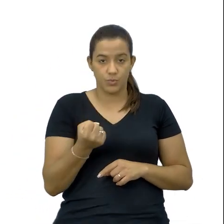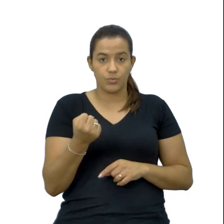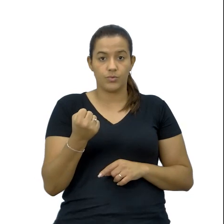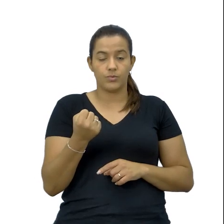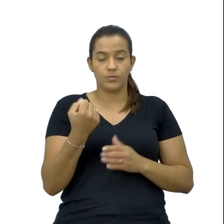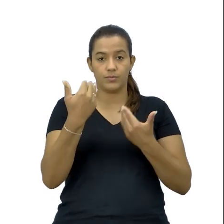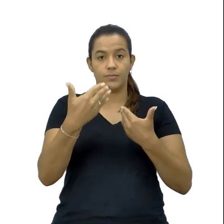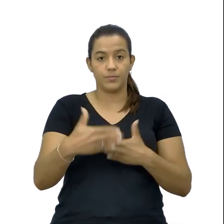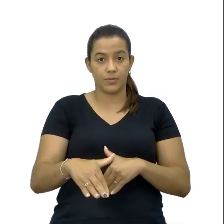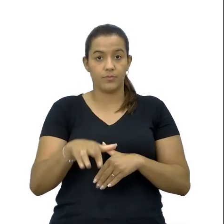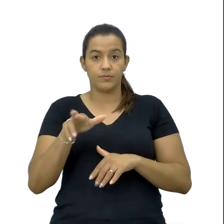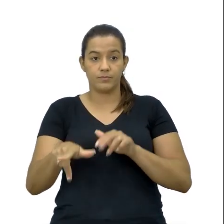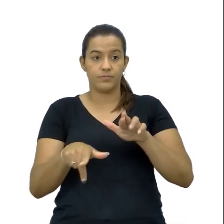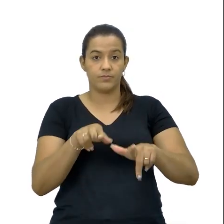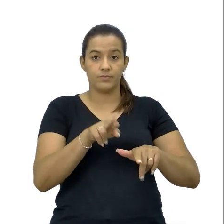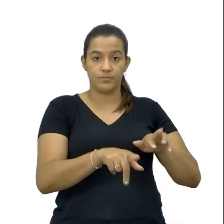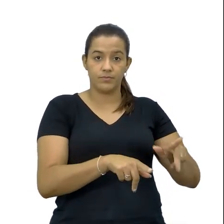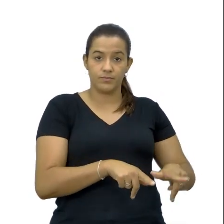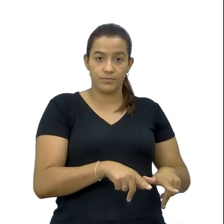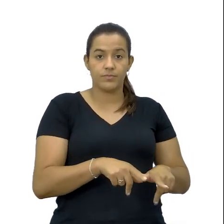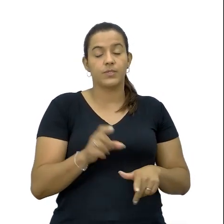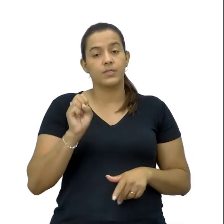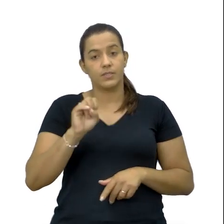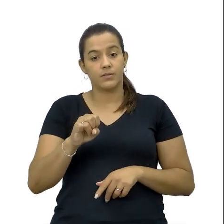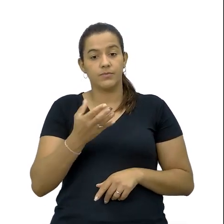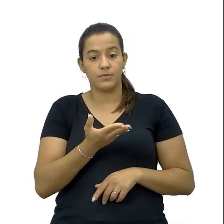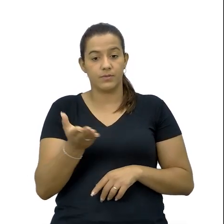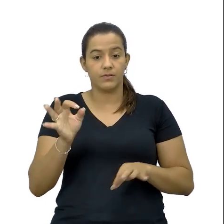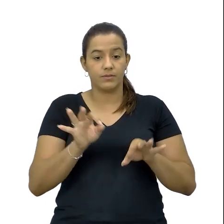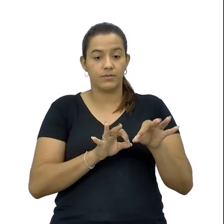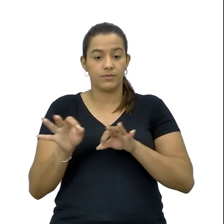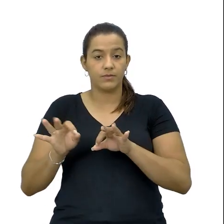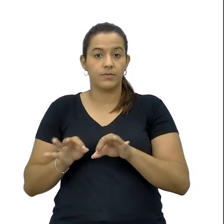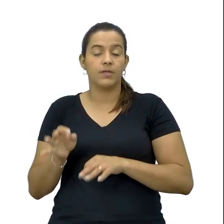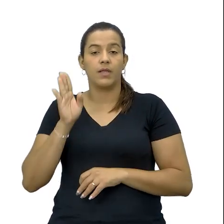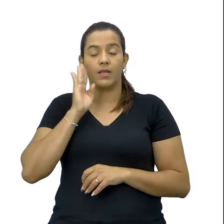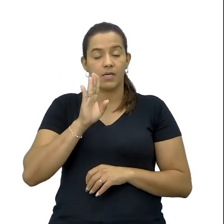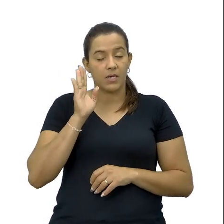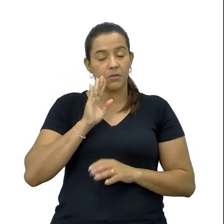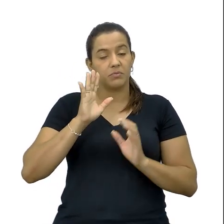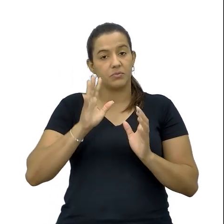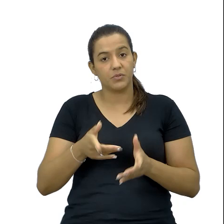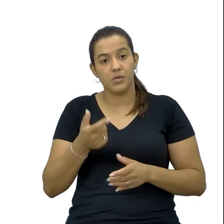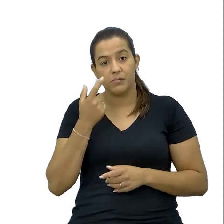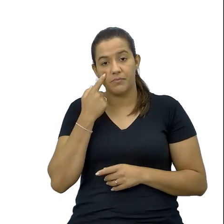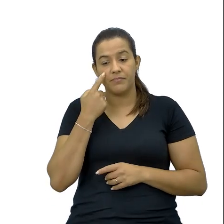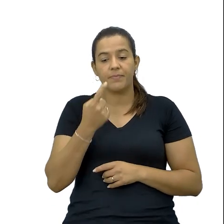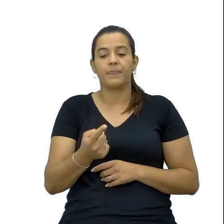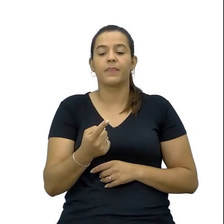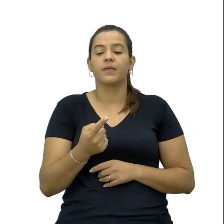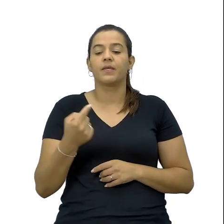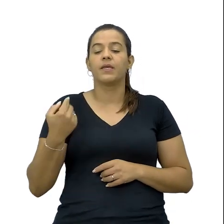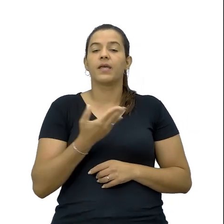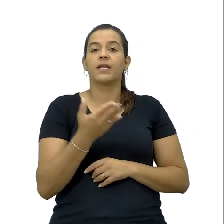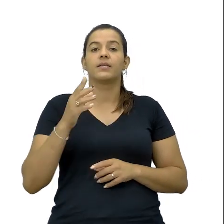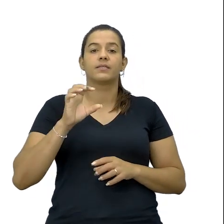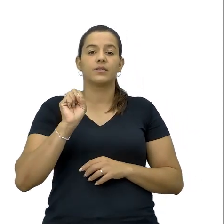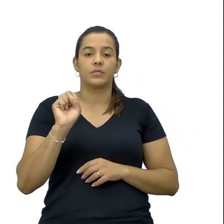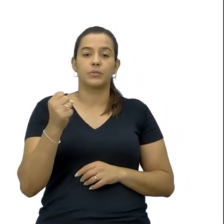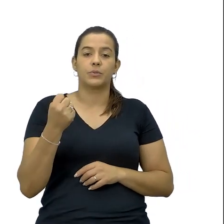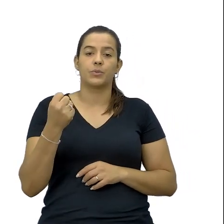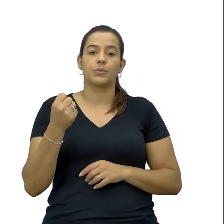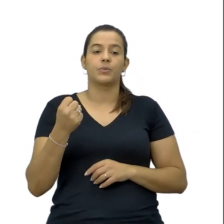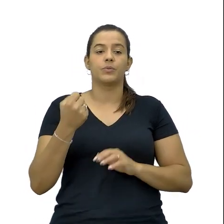8 provas diferentes, né? Se vocês já fizeram essa análise, é super bacana de olhar essas 8 provas que